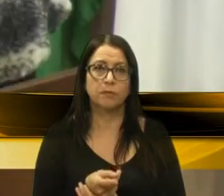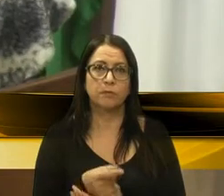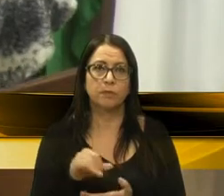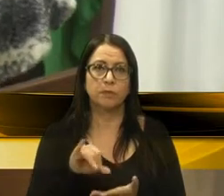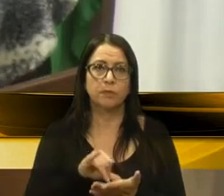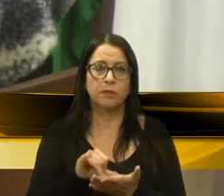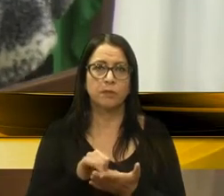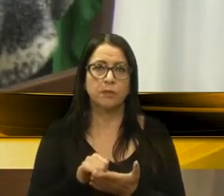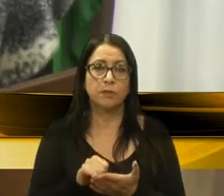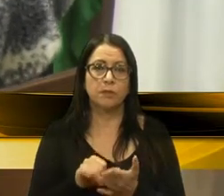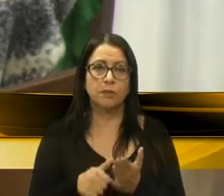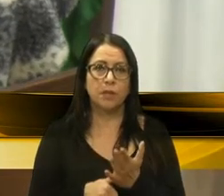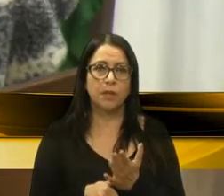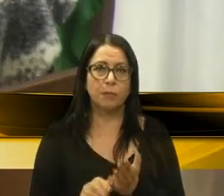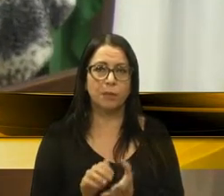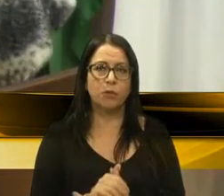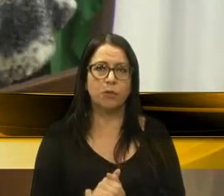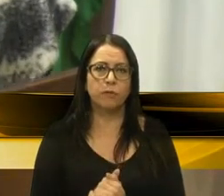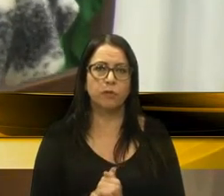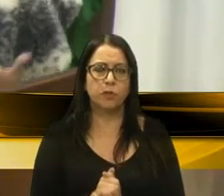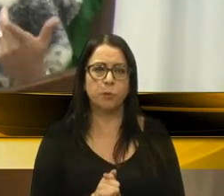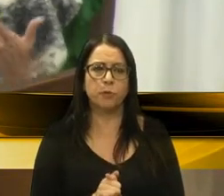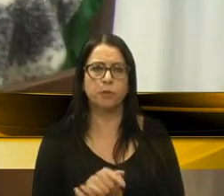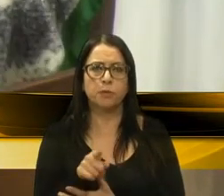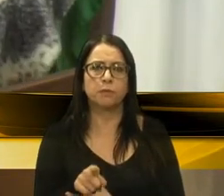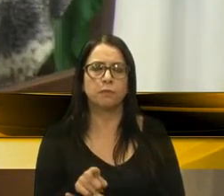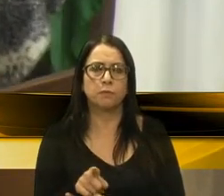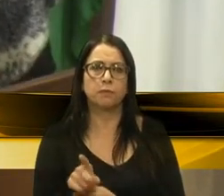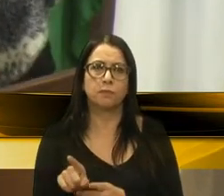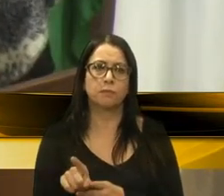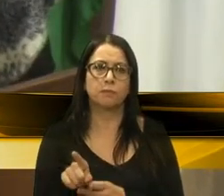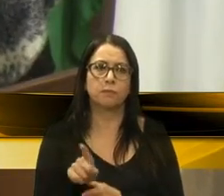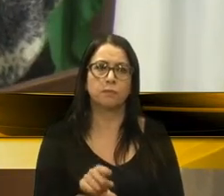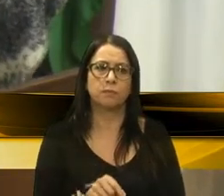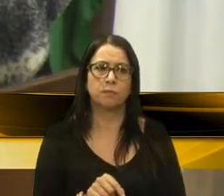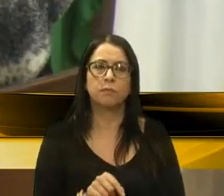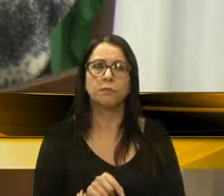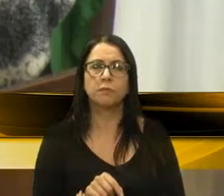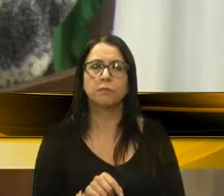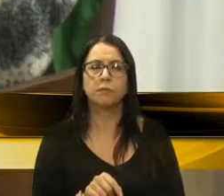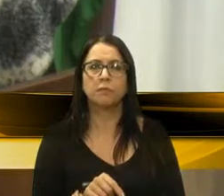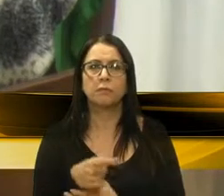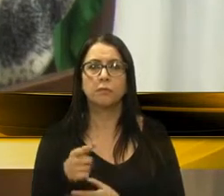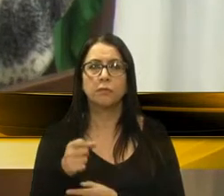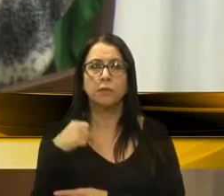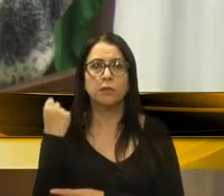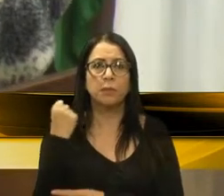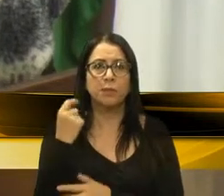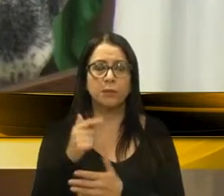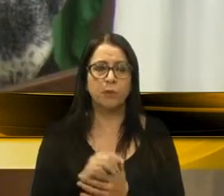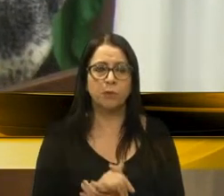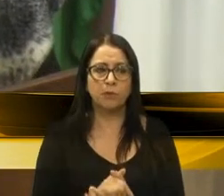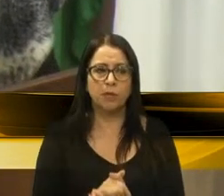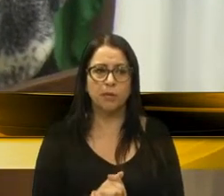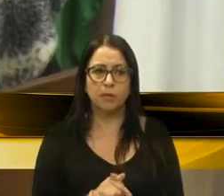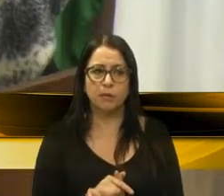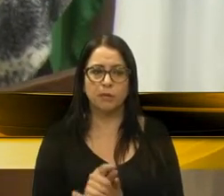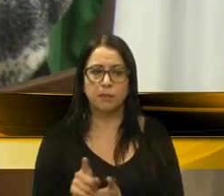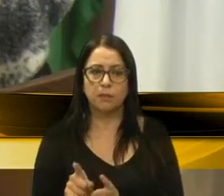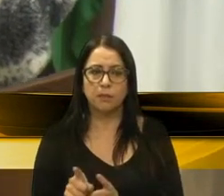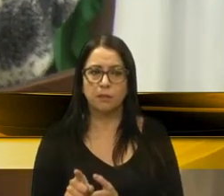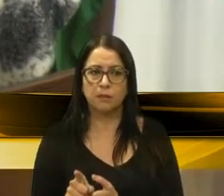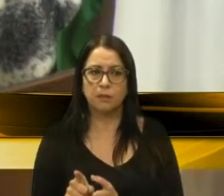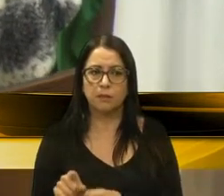de Carteiras de Identidade, Central de Matrículas, Emater, que nós vimos o grave problema ali instalado, inclusive